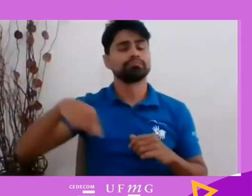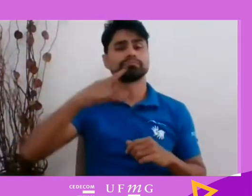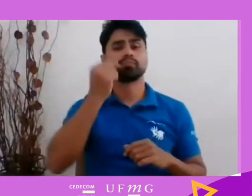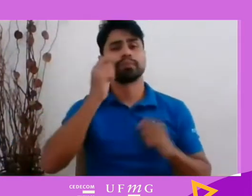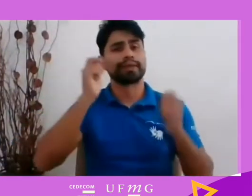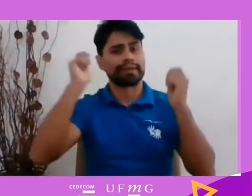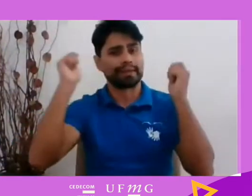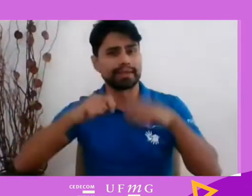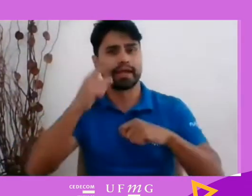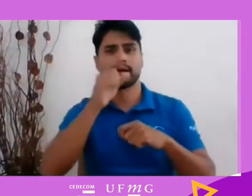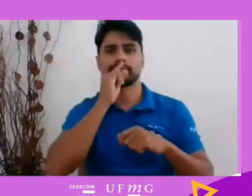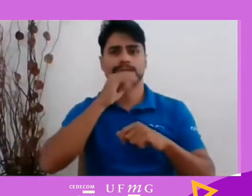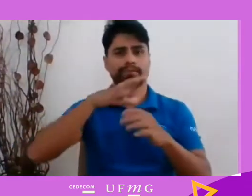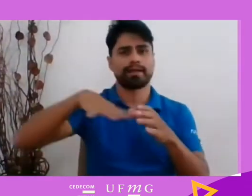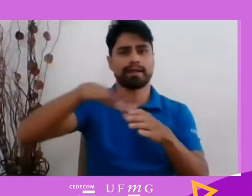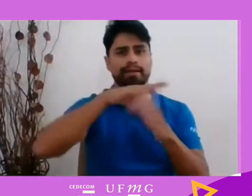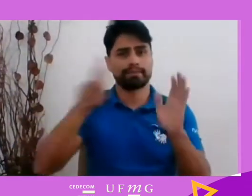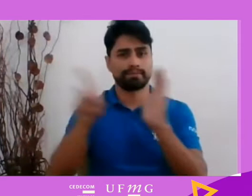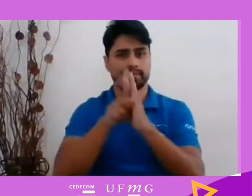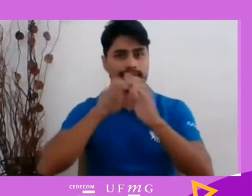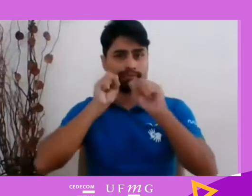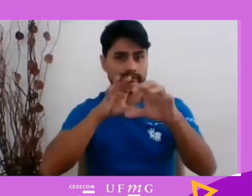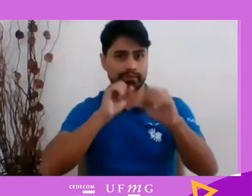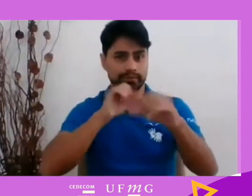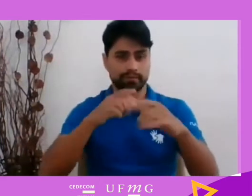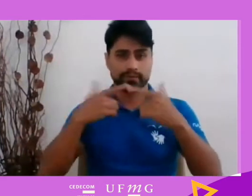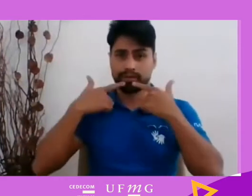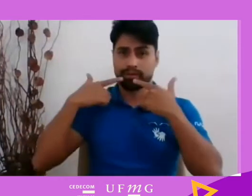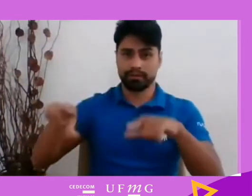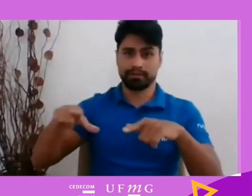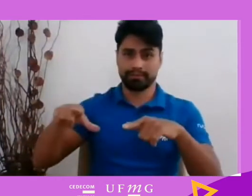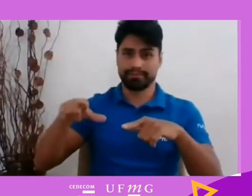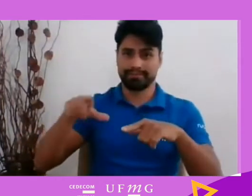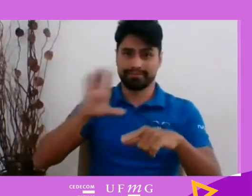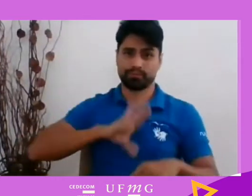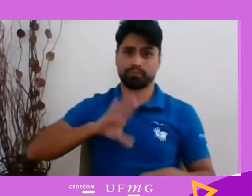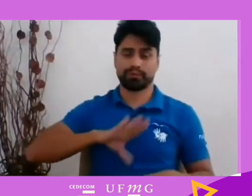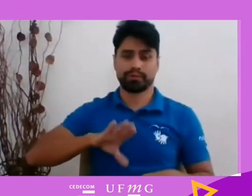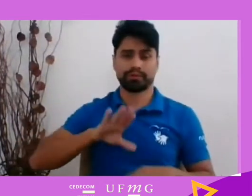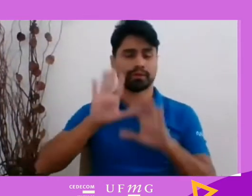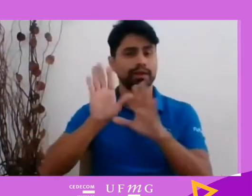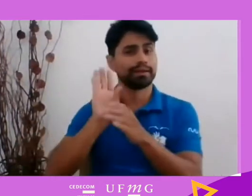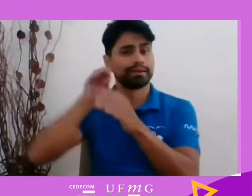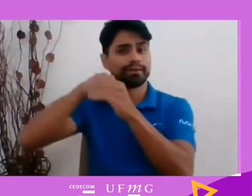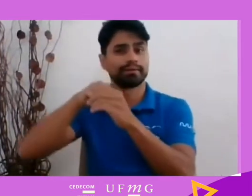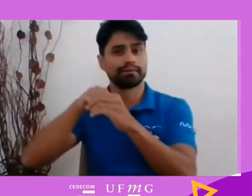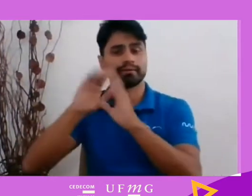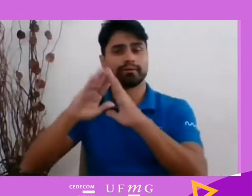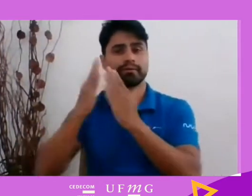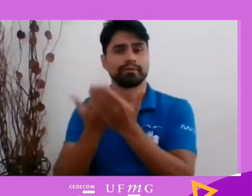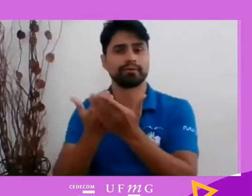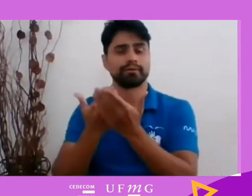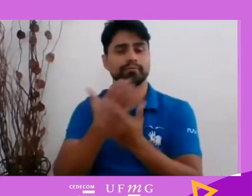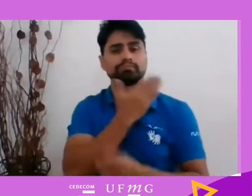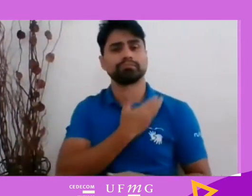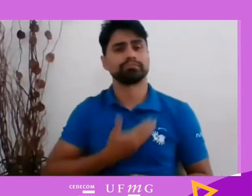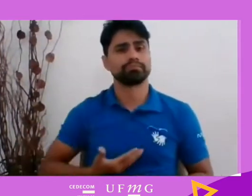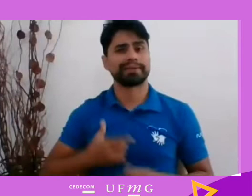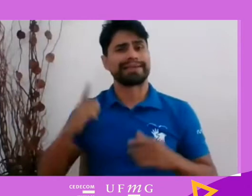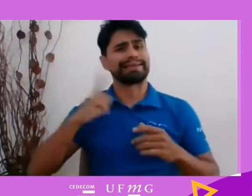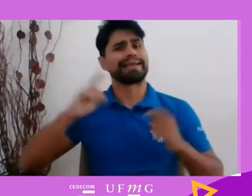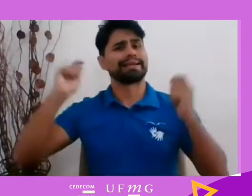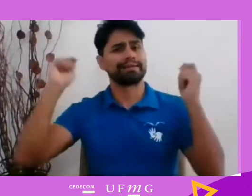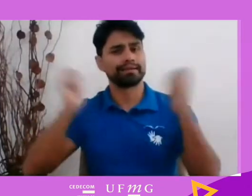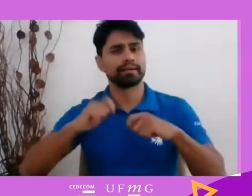Ou algumas atividades de educação, por exemplo, de língua portuguesa, que envolvesse na escola pública, que envolvesse